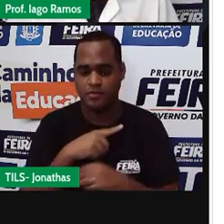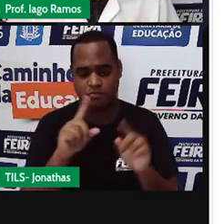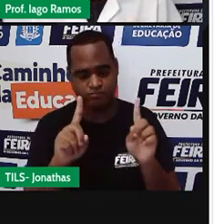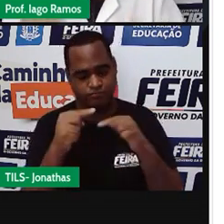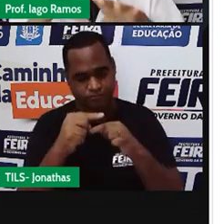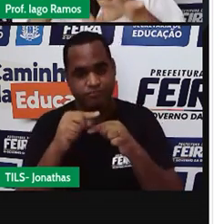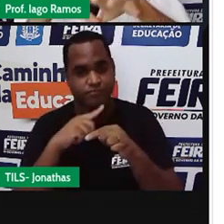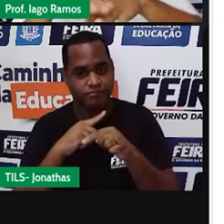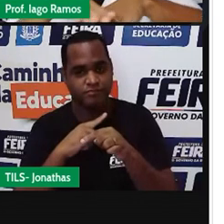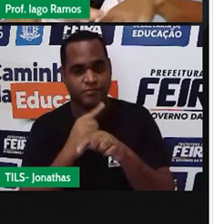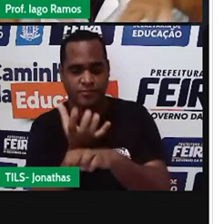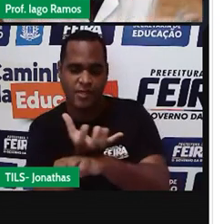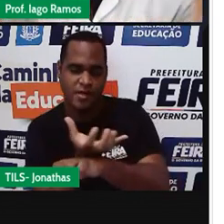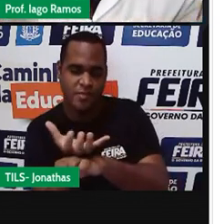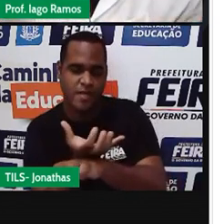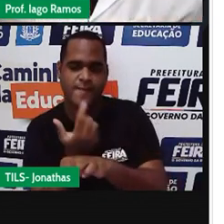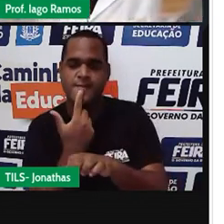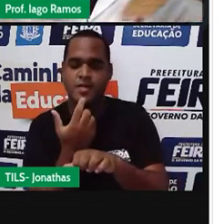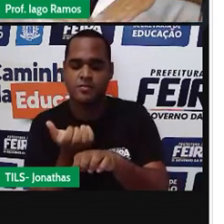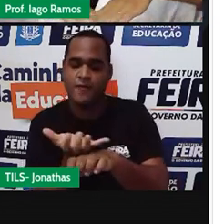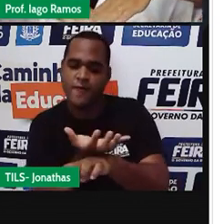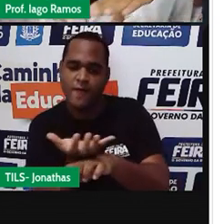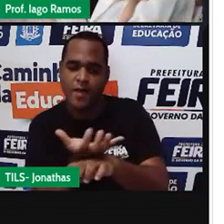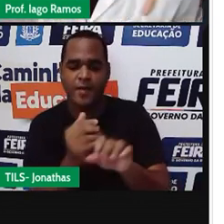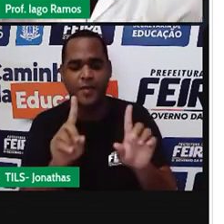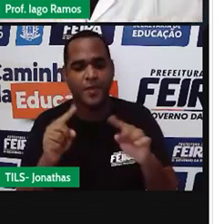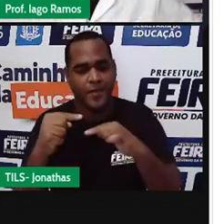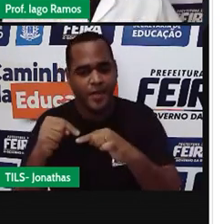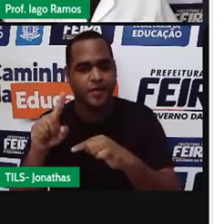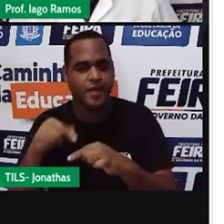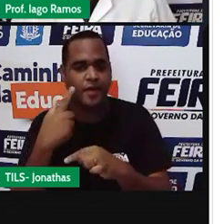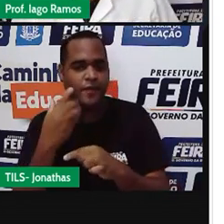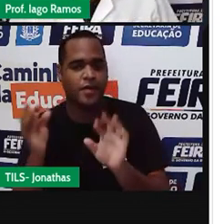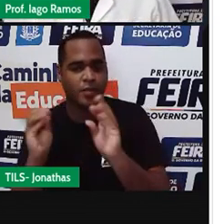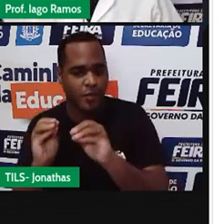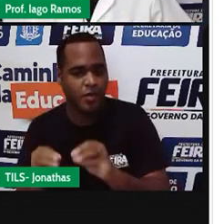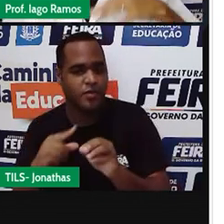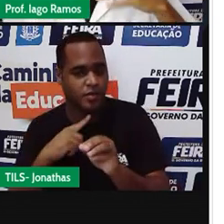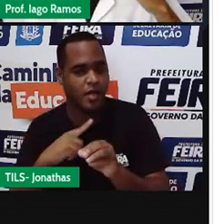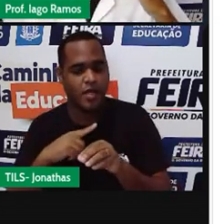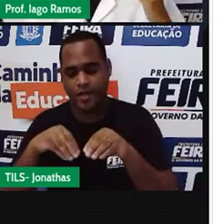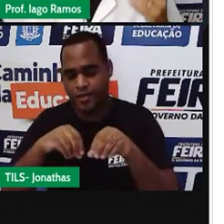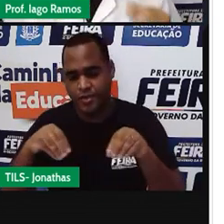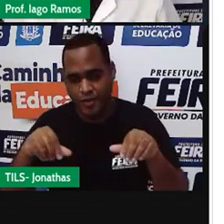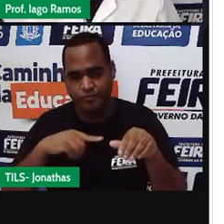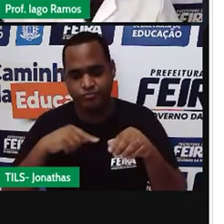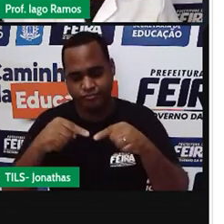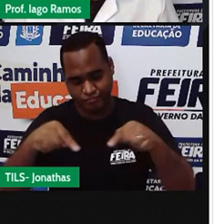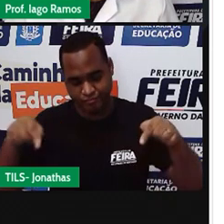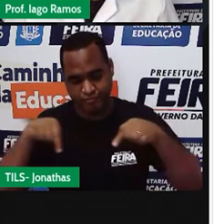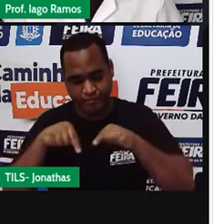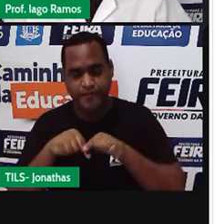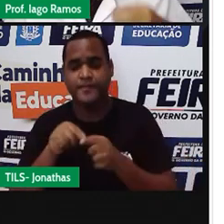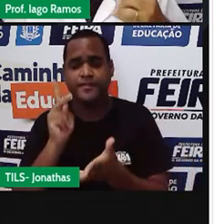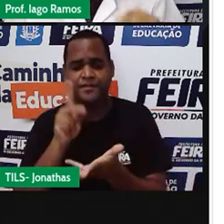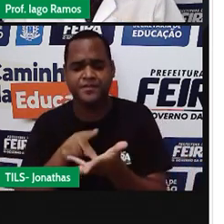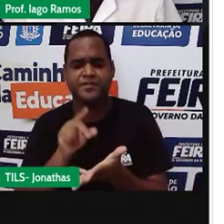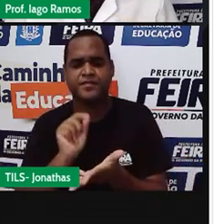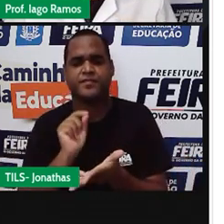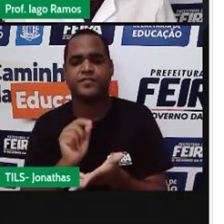de grama que forrou que cobriu o chão do terreno é a medida